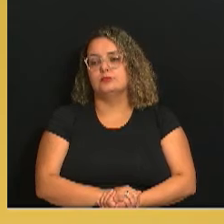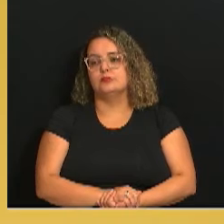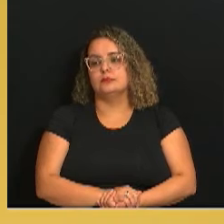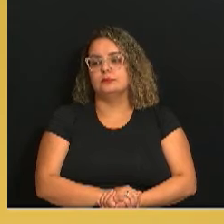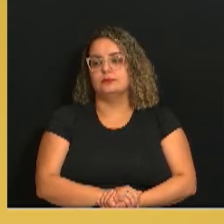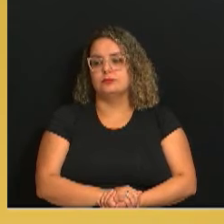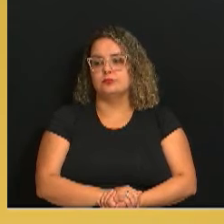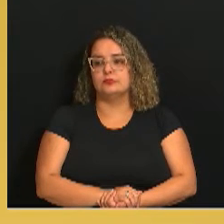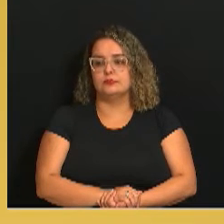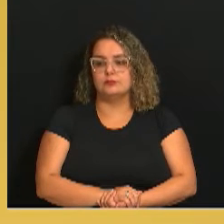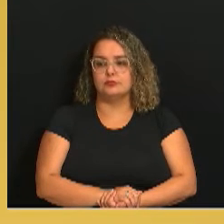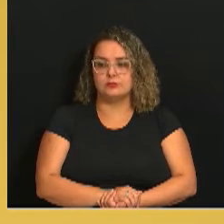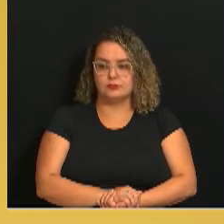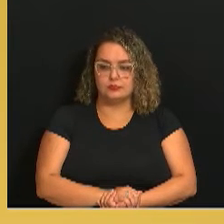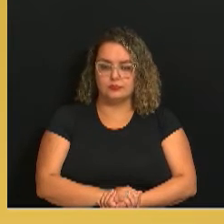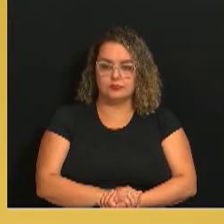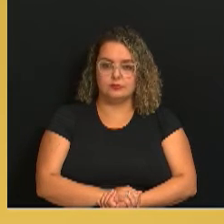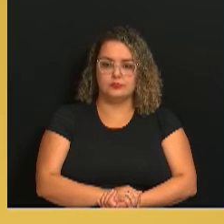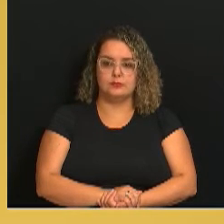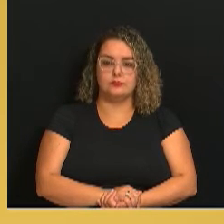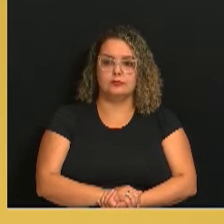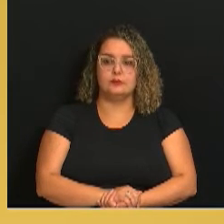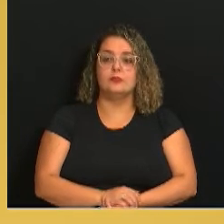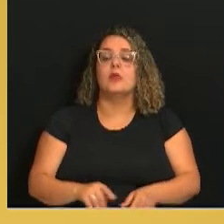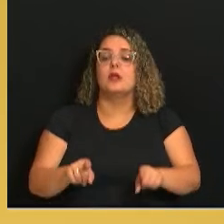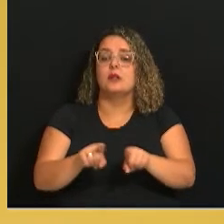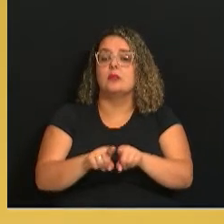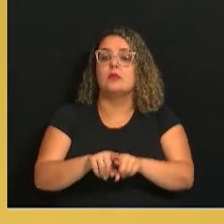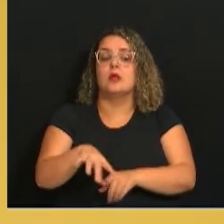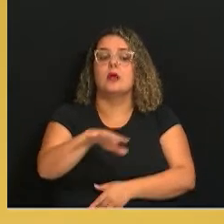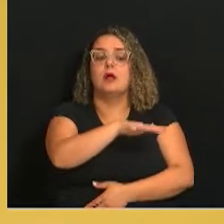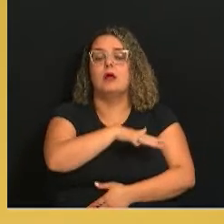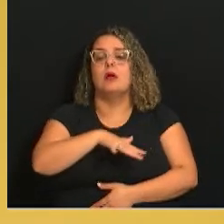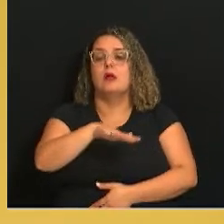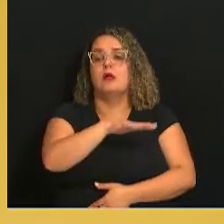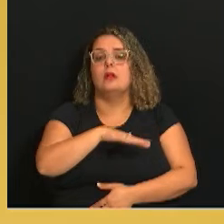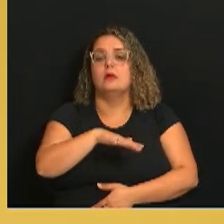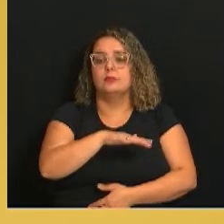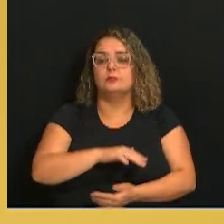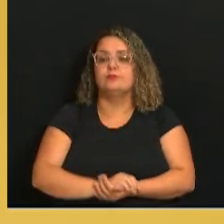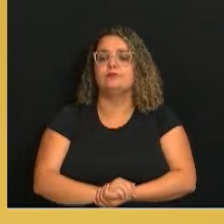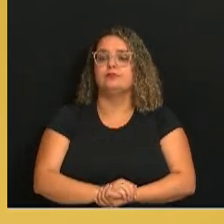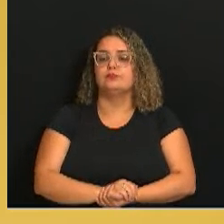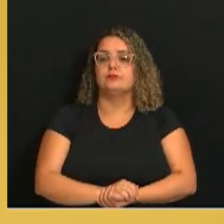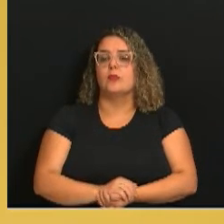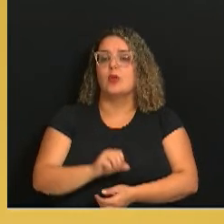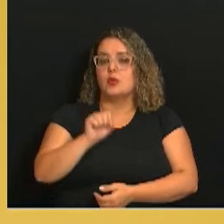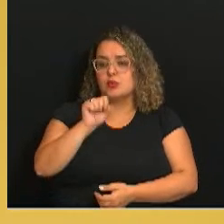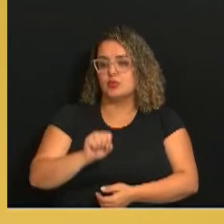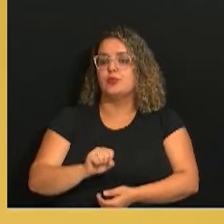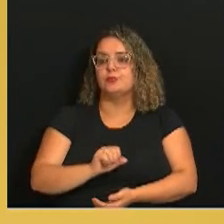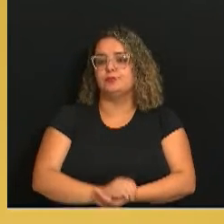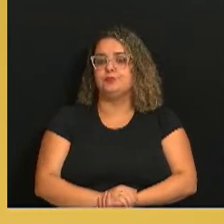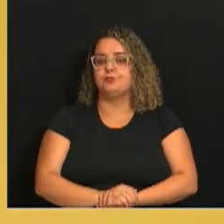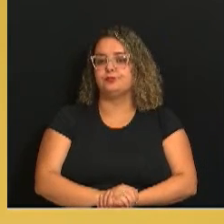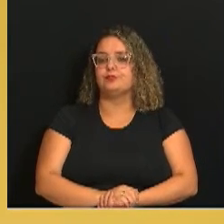acontecendo aqui, preocupa, áreas de risco da nossa cidade com transmissão de dengue. Na região leste, o Jardim